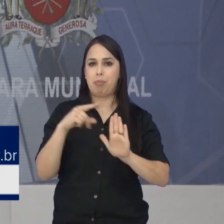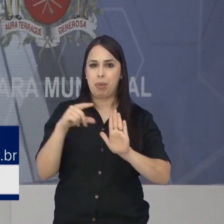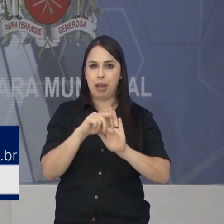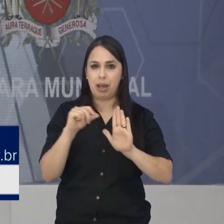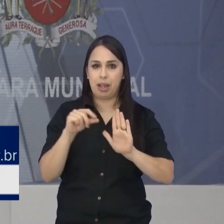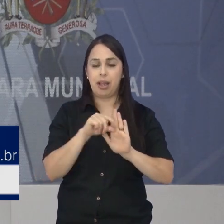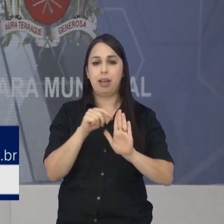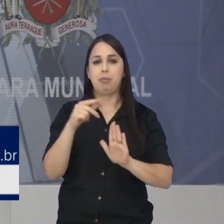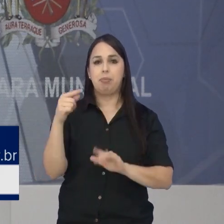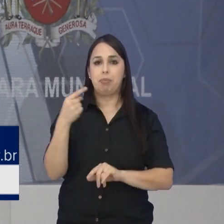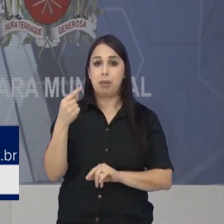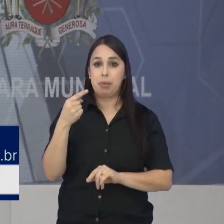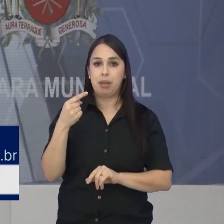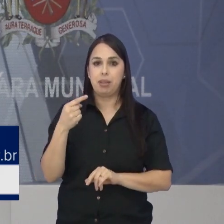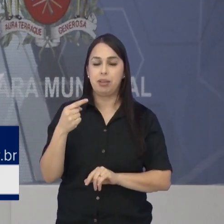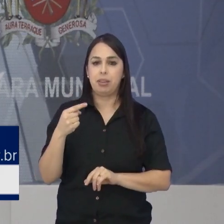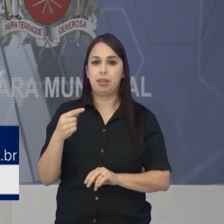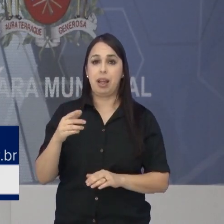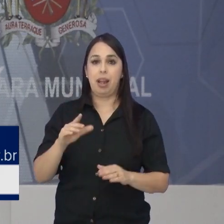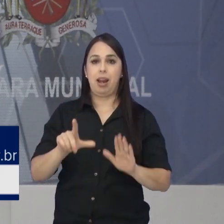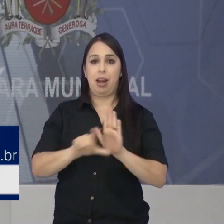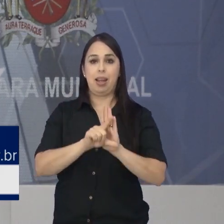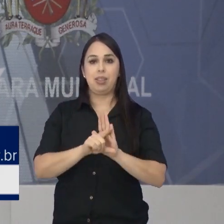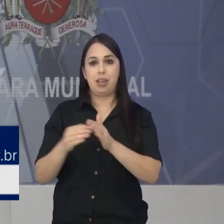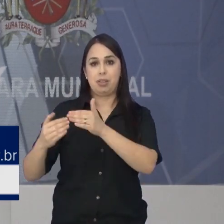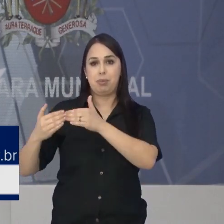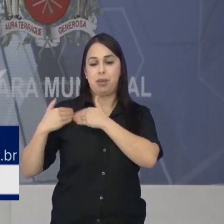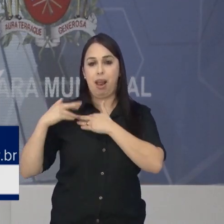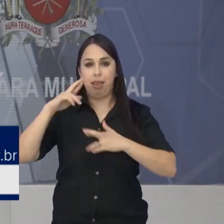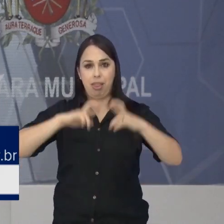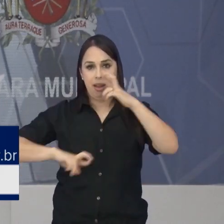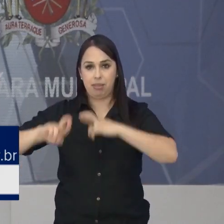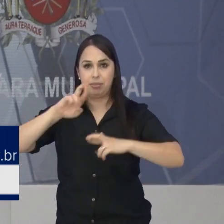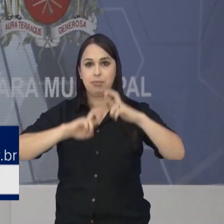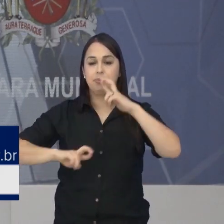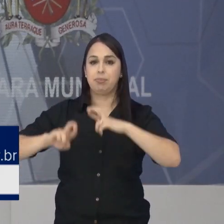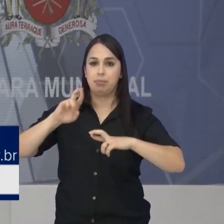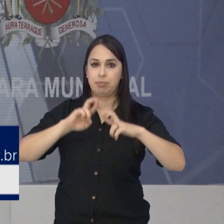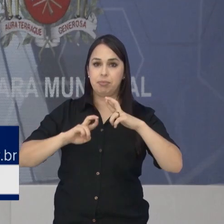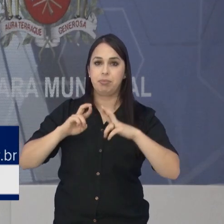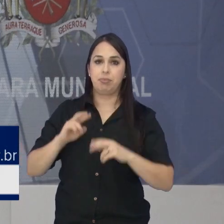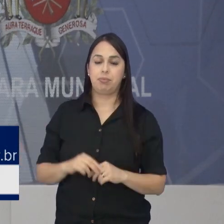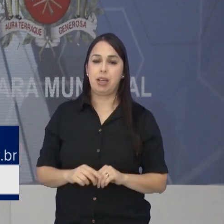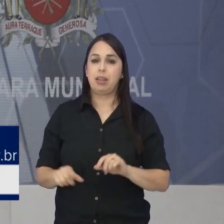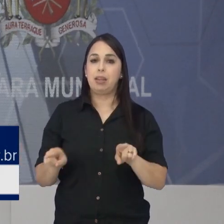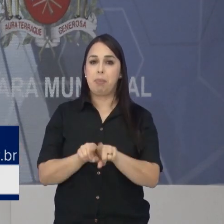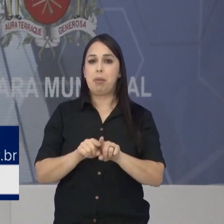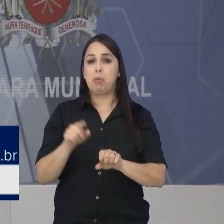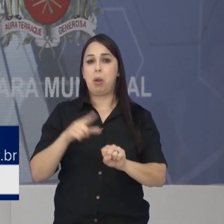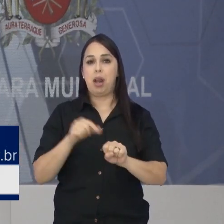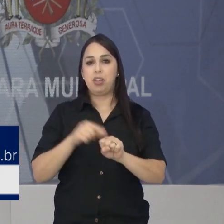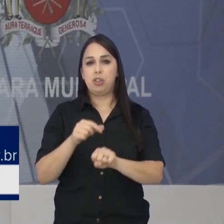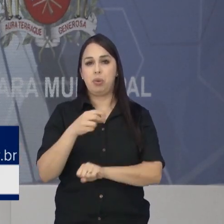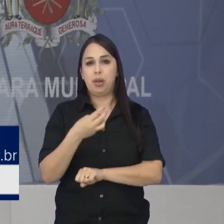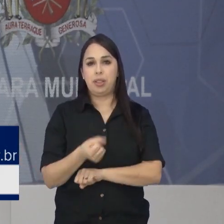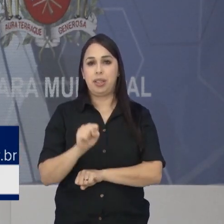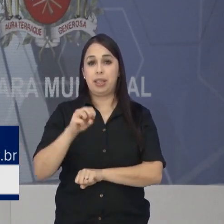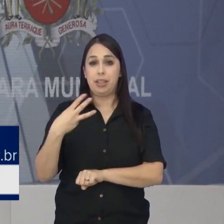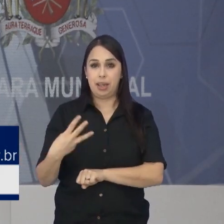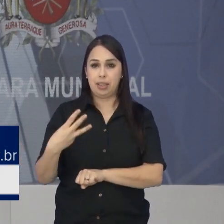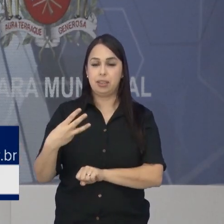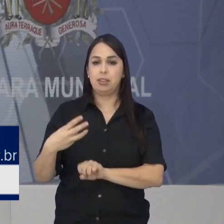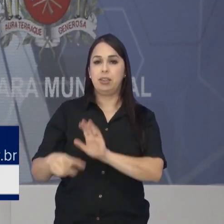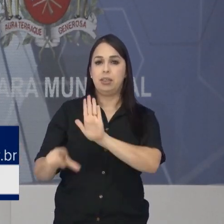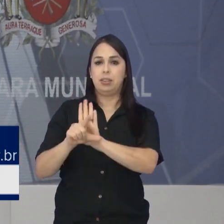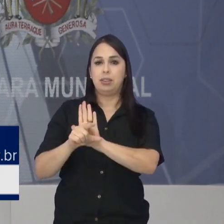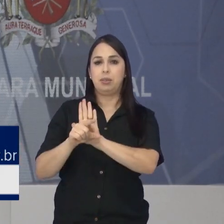de Responsabilidade Fiscal, e da evidenciação contábil, artigo 83 da Lei Federal número